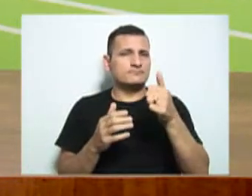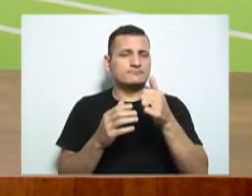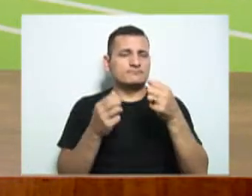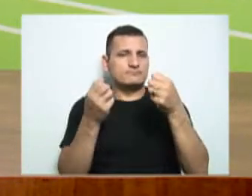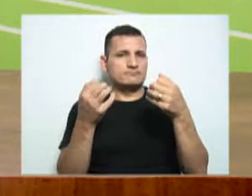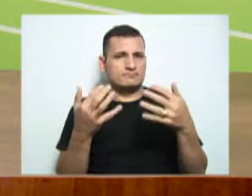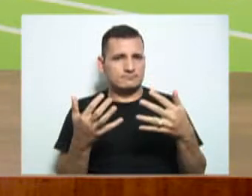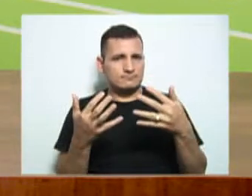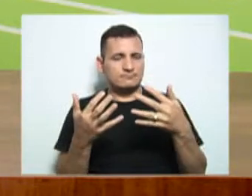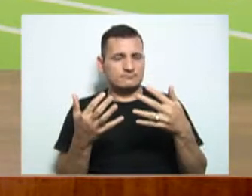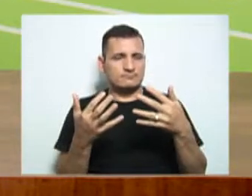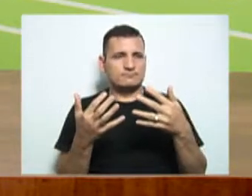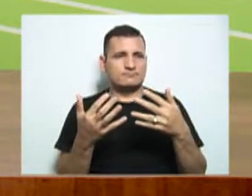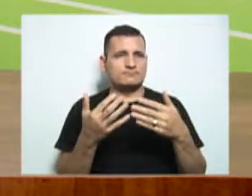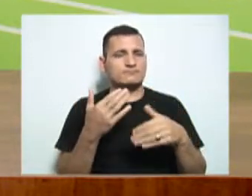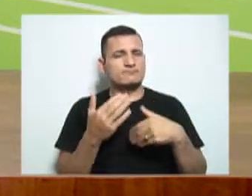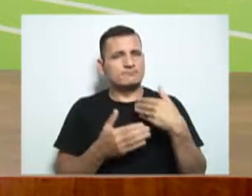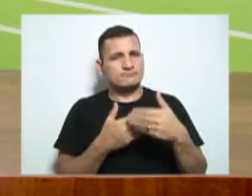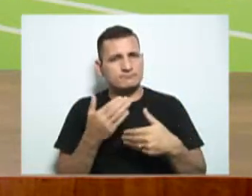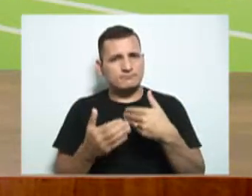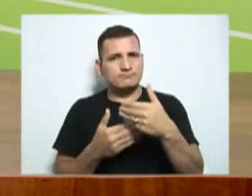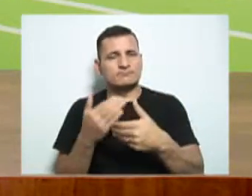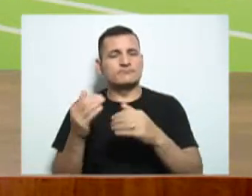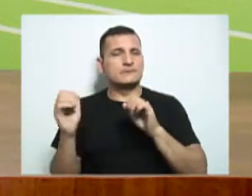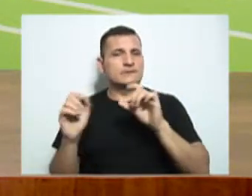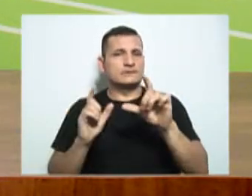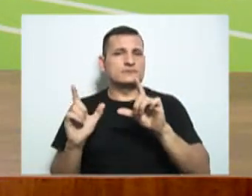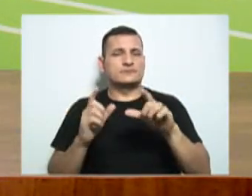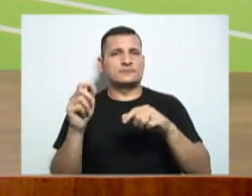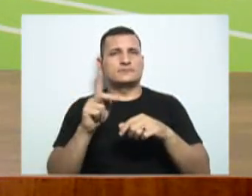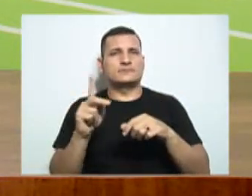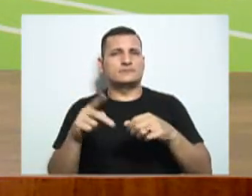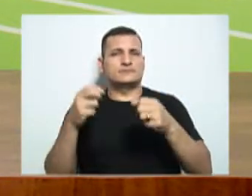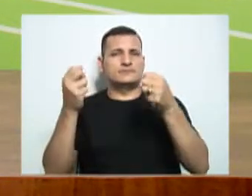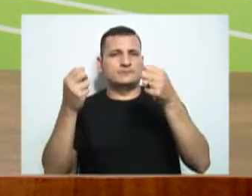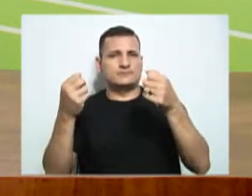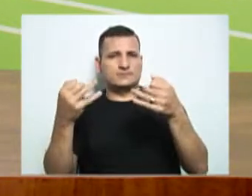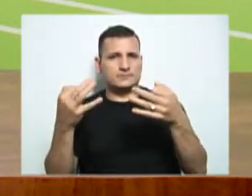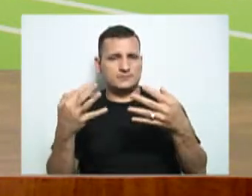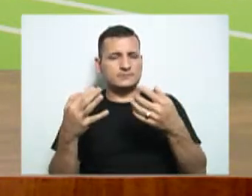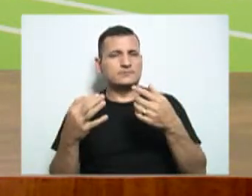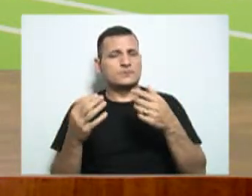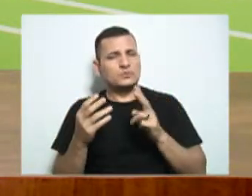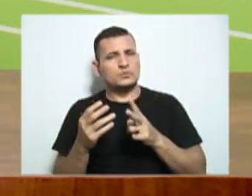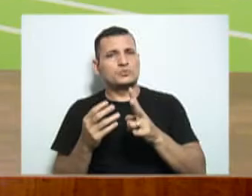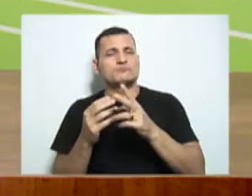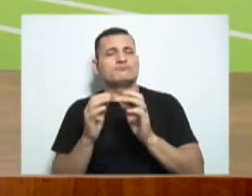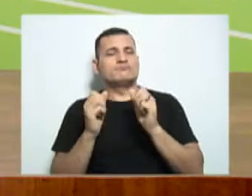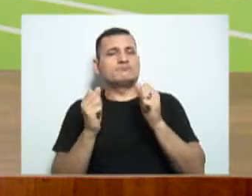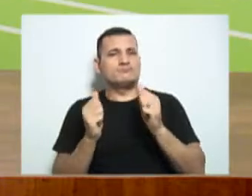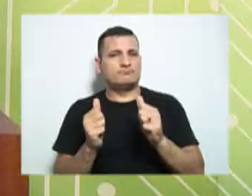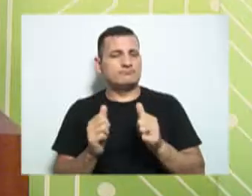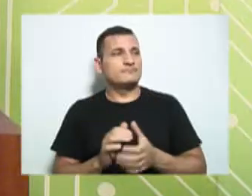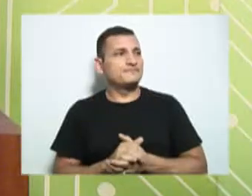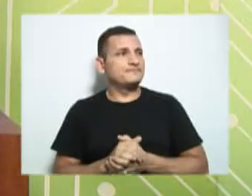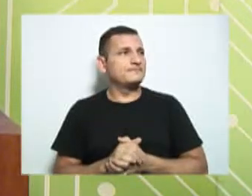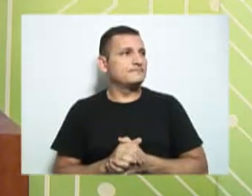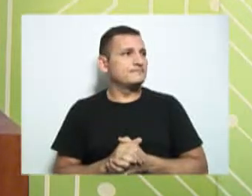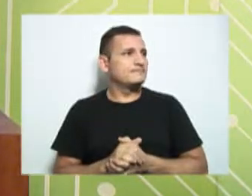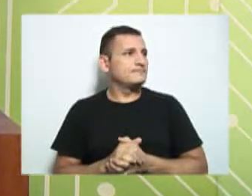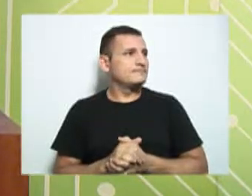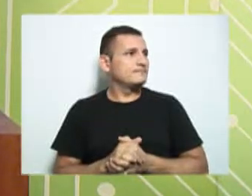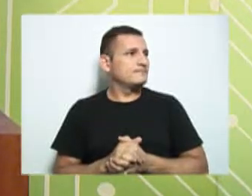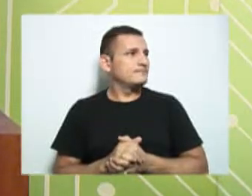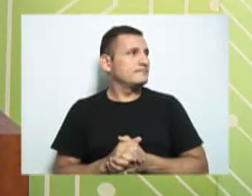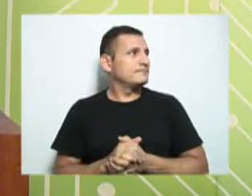etapa, que com o passar da explicação da professora Priscila, a gente continua, correto?